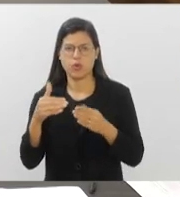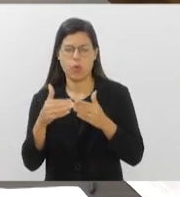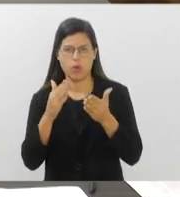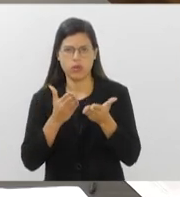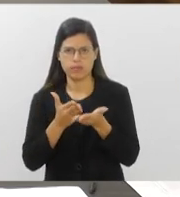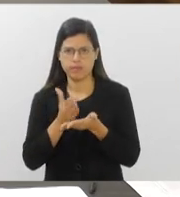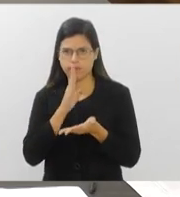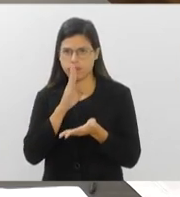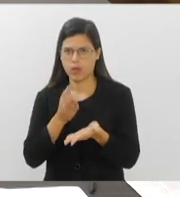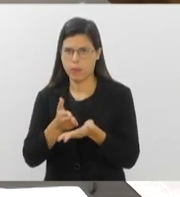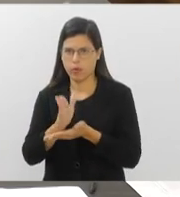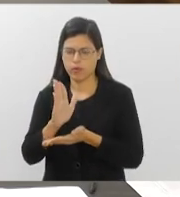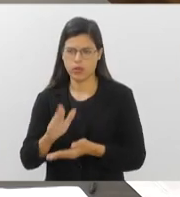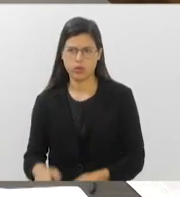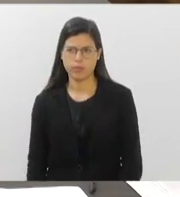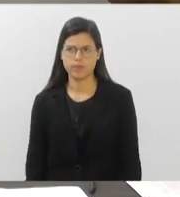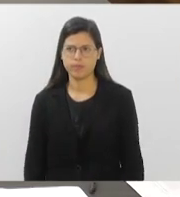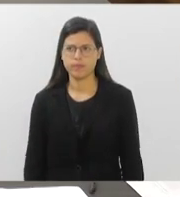estão, aprovado.